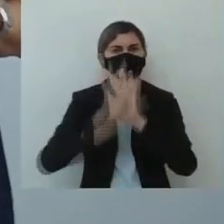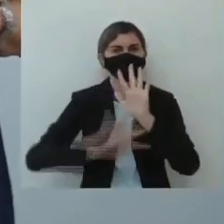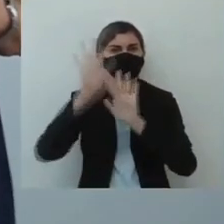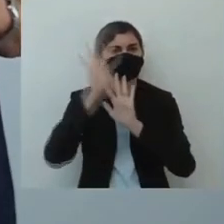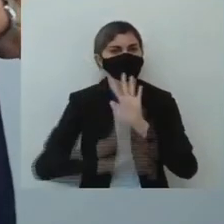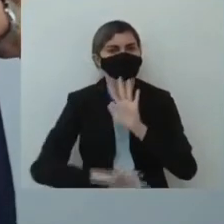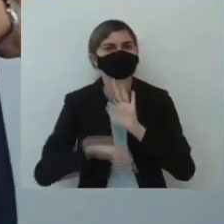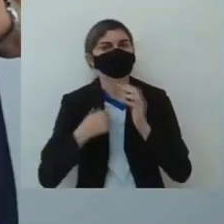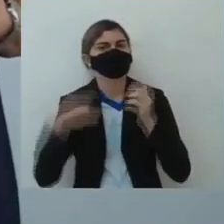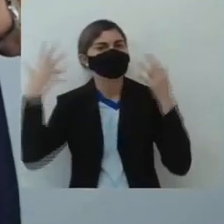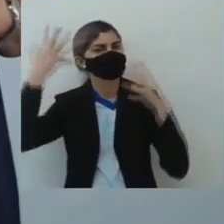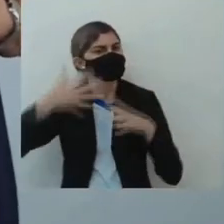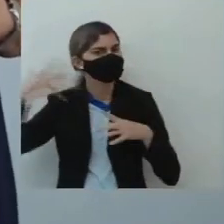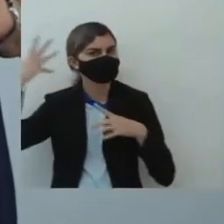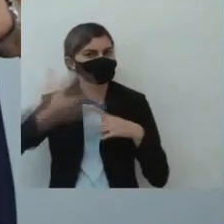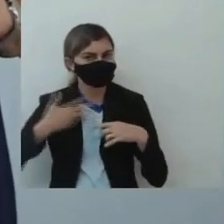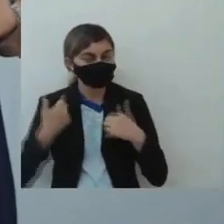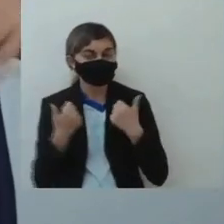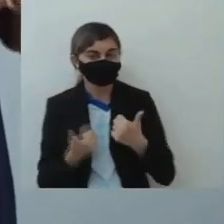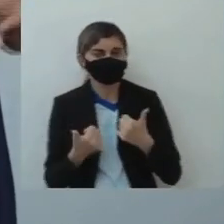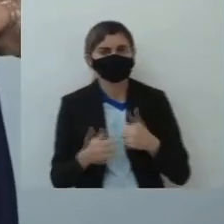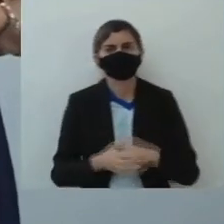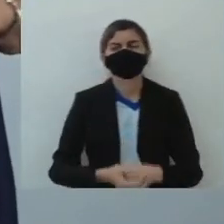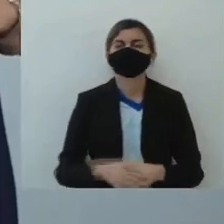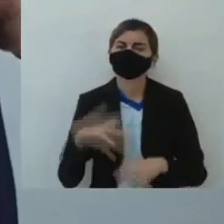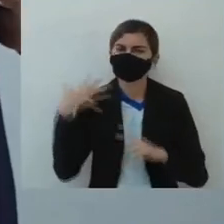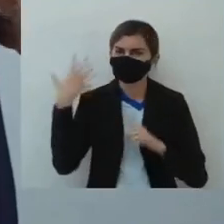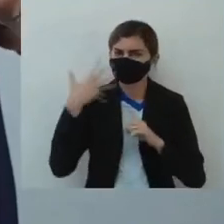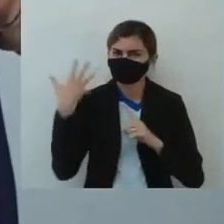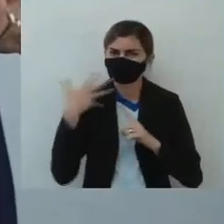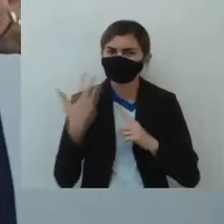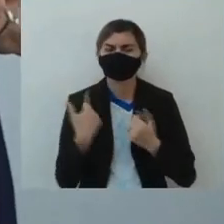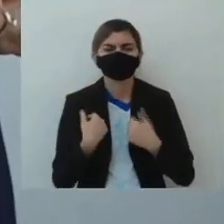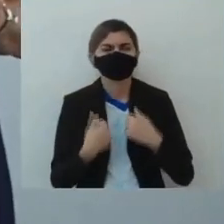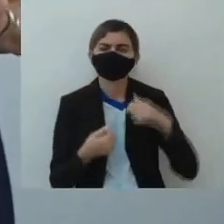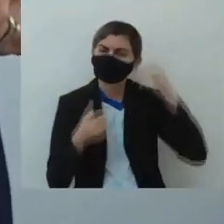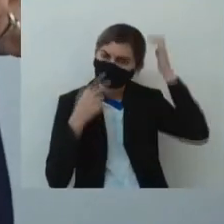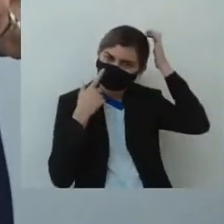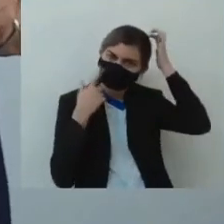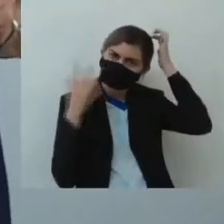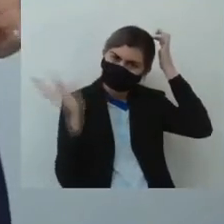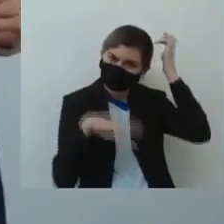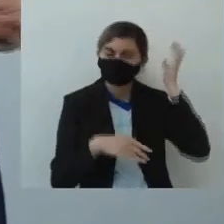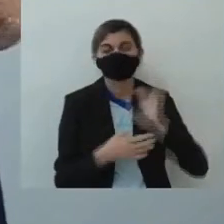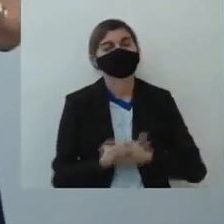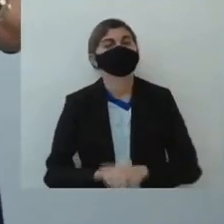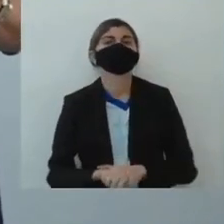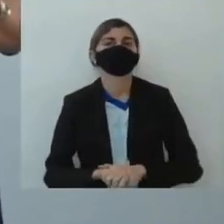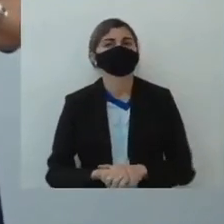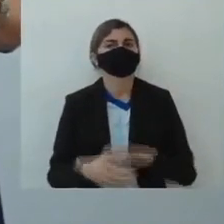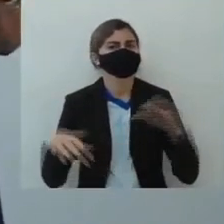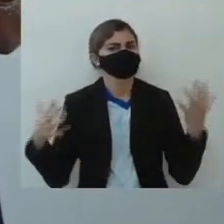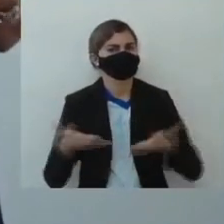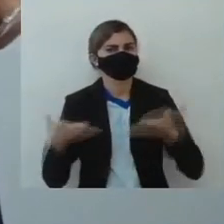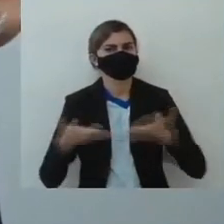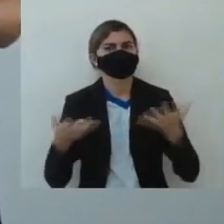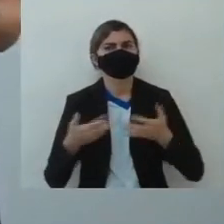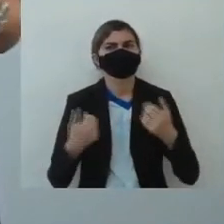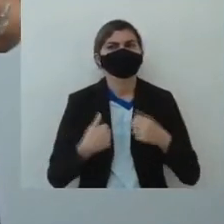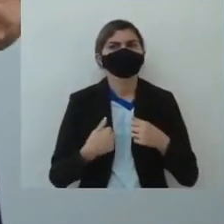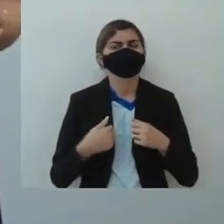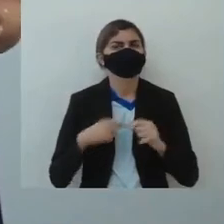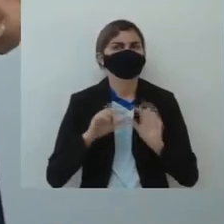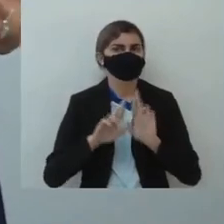textuais palestra fletcher e discurso Speed vamos lá hoje na tua irmã